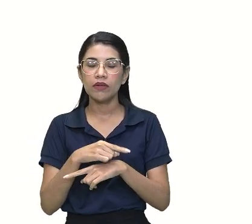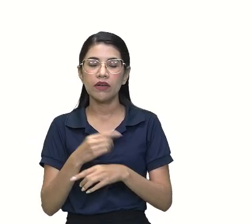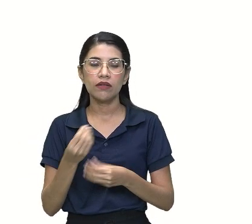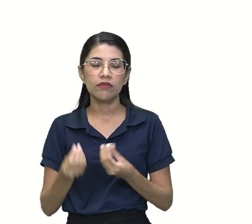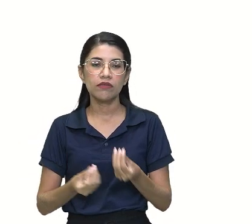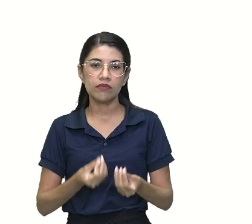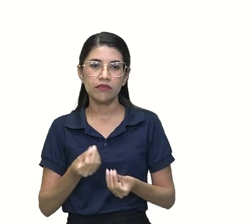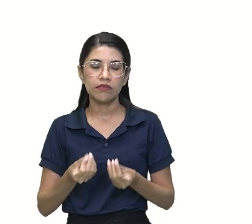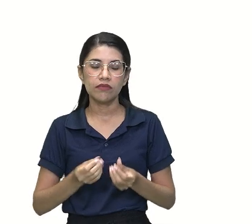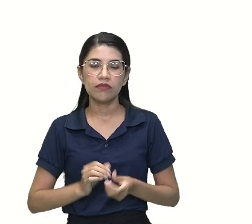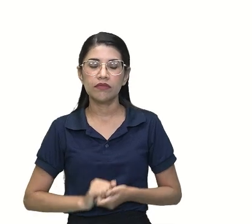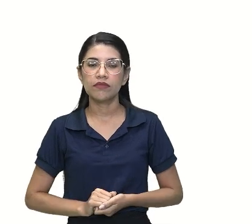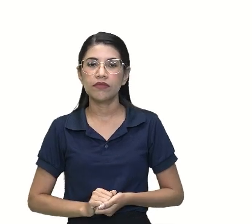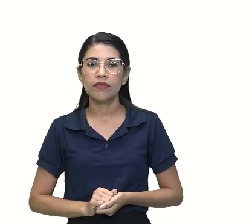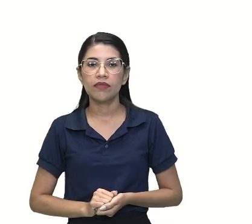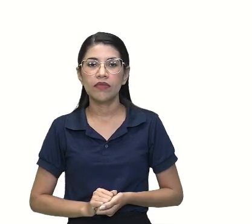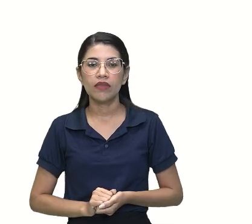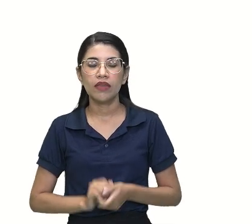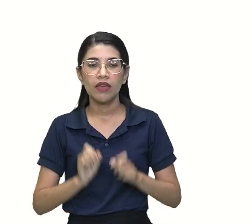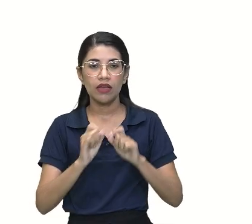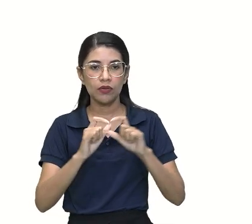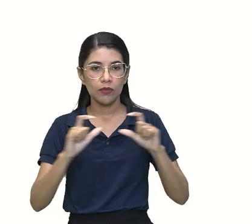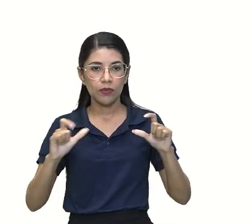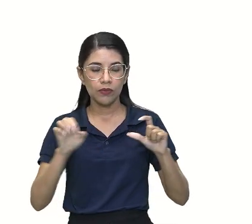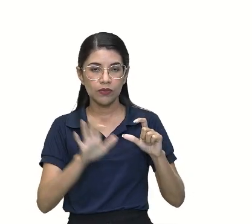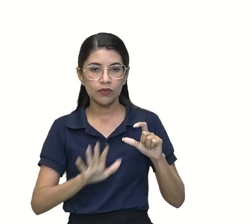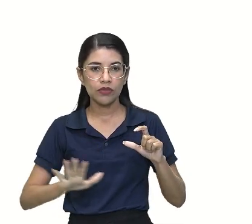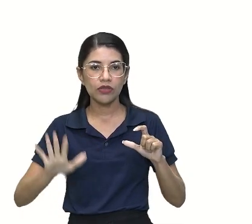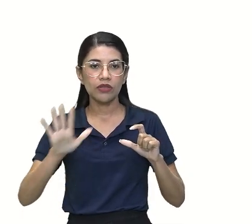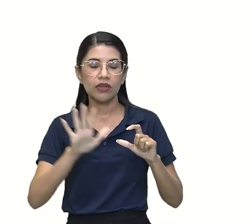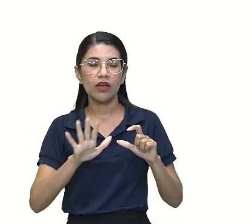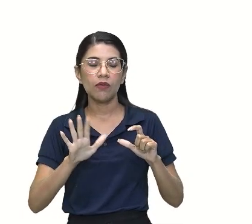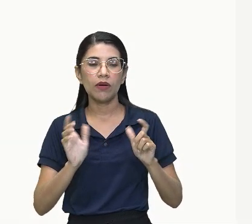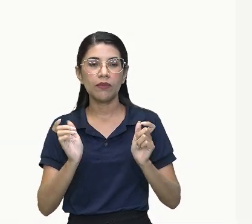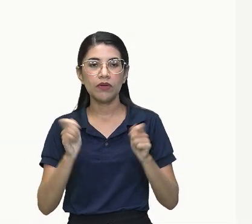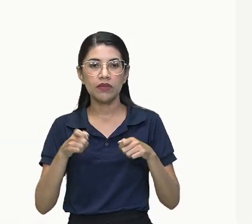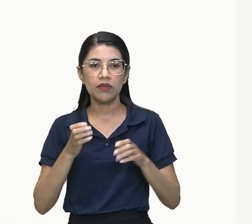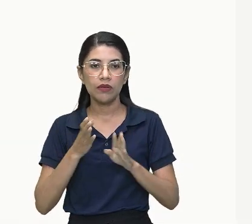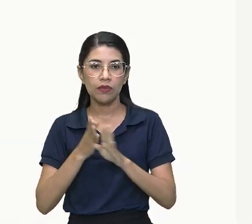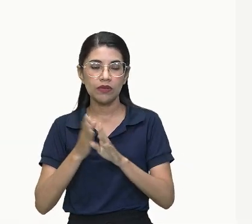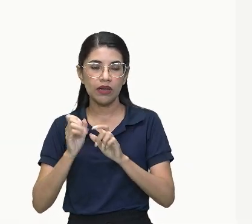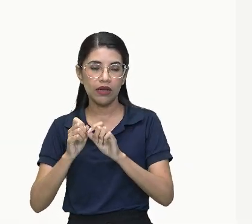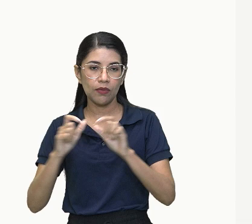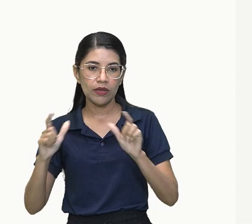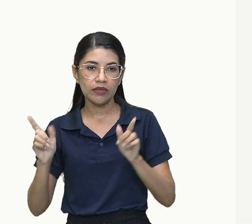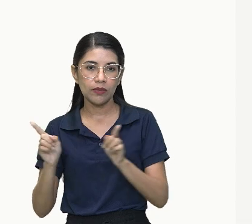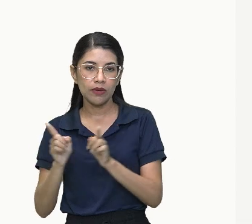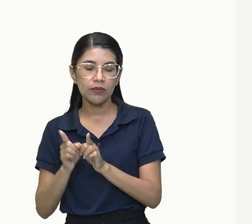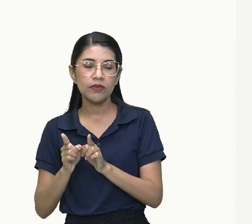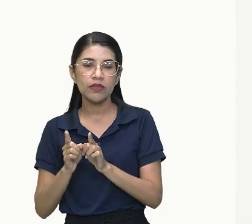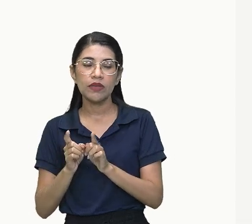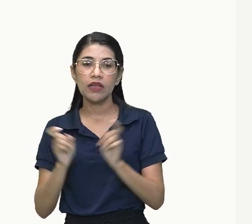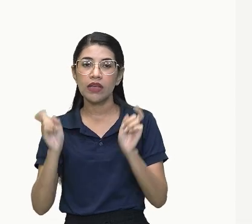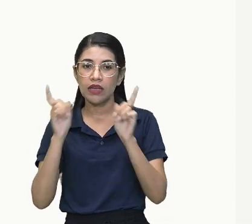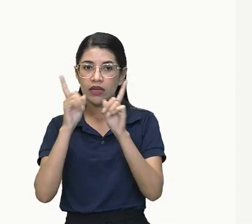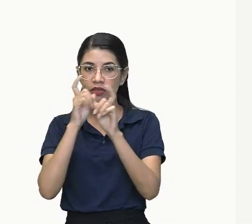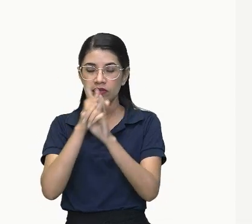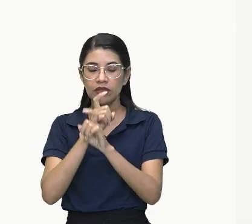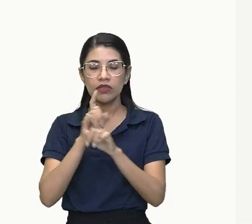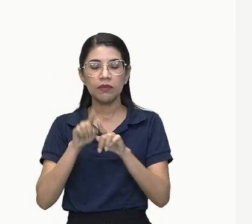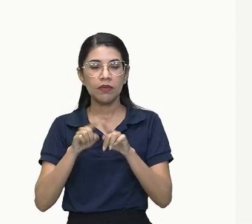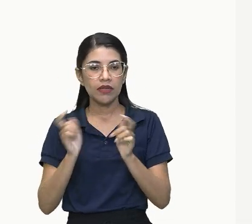caminho inverso, que é sair da geral para a reduzida. Isso aqui vai dar um pouquinho mais de trabalho, mas